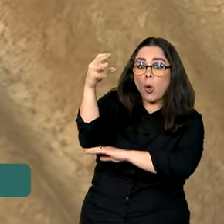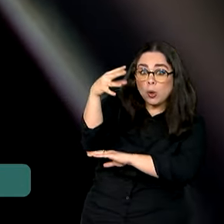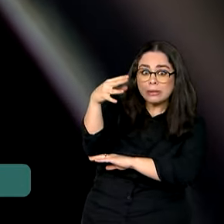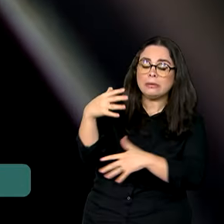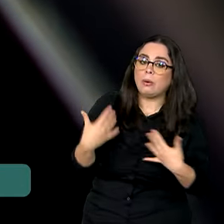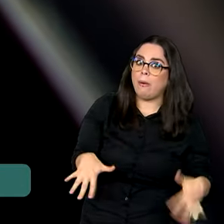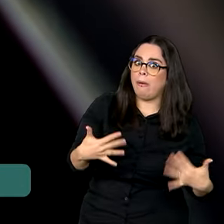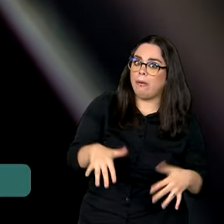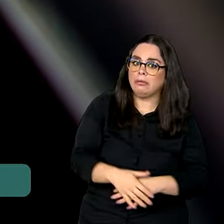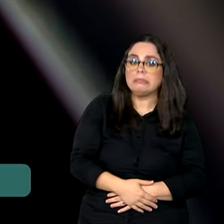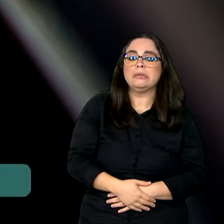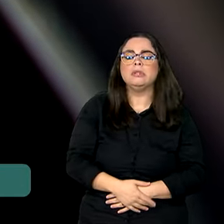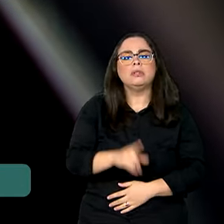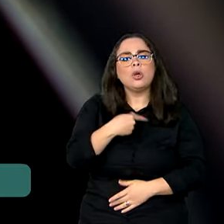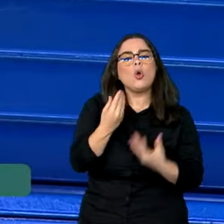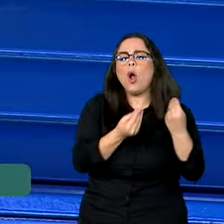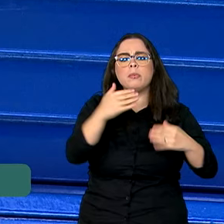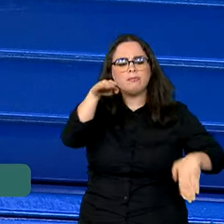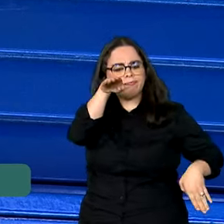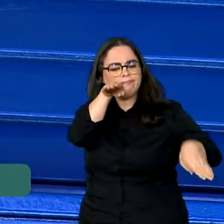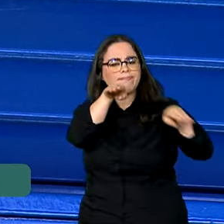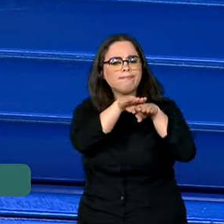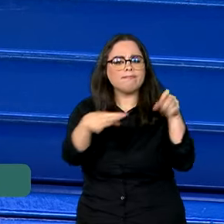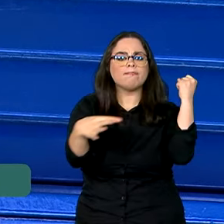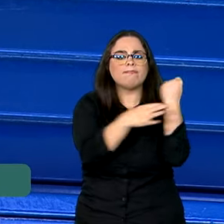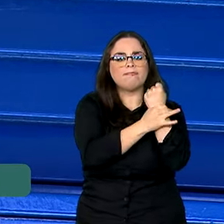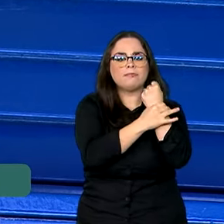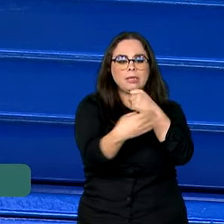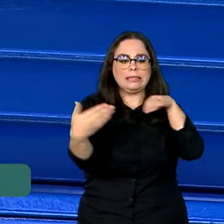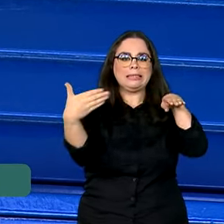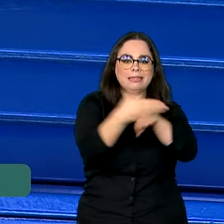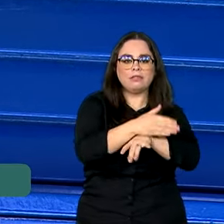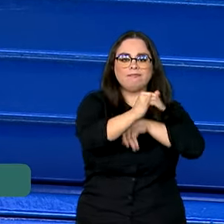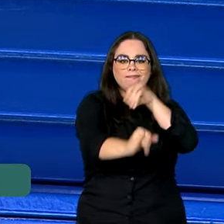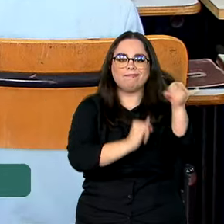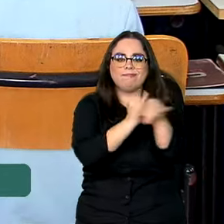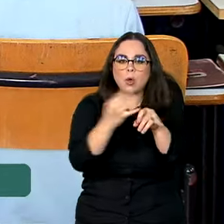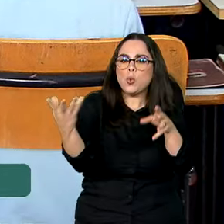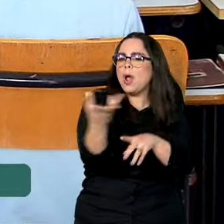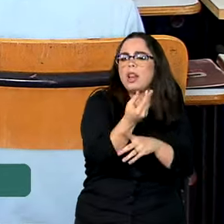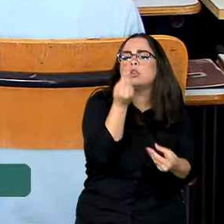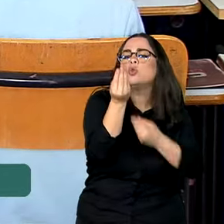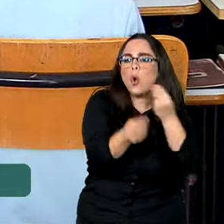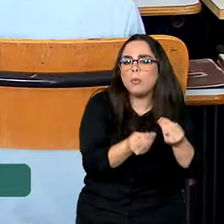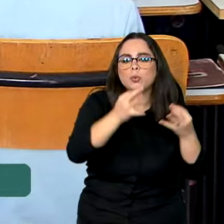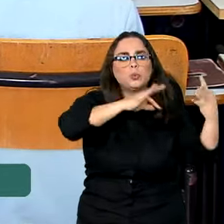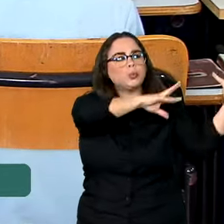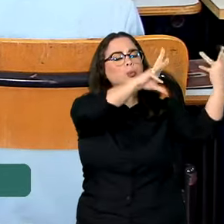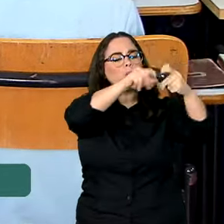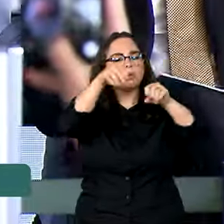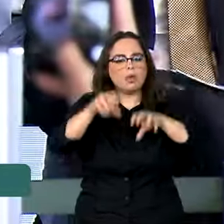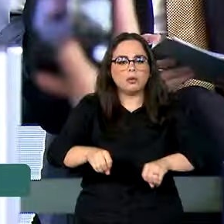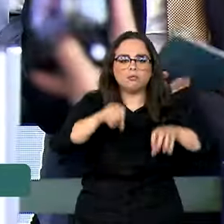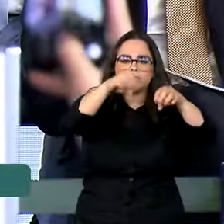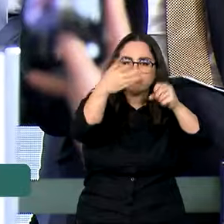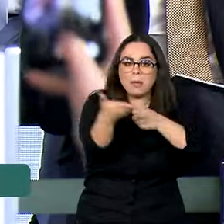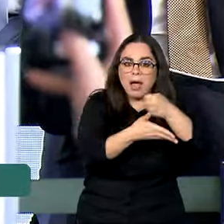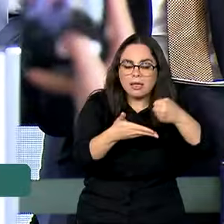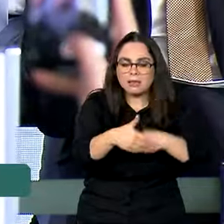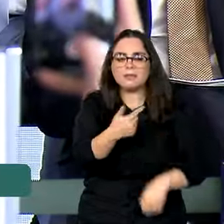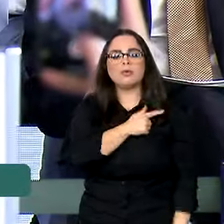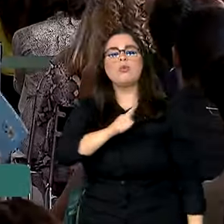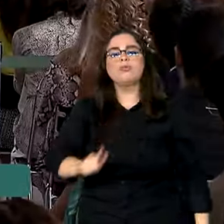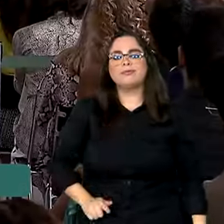elétrica. Para reduzir essas diferenças e garantir acesso à internet de qualidade em toda a educação básica, o governo